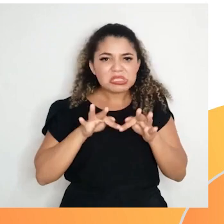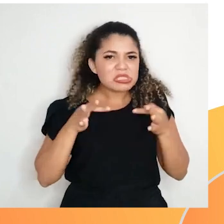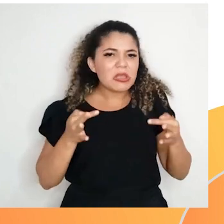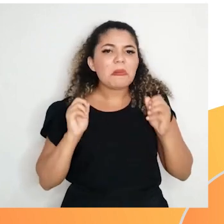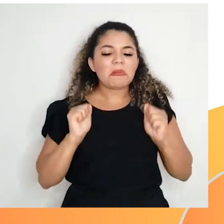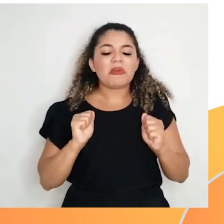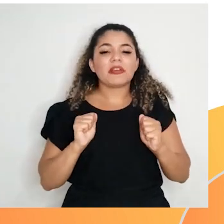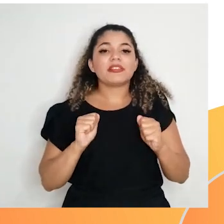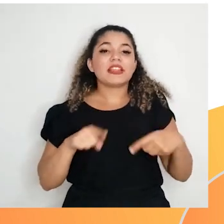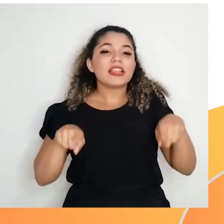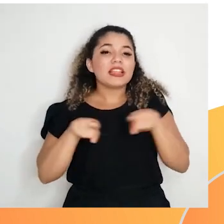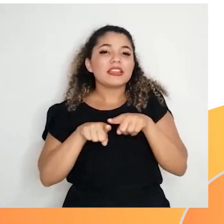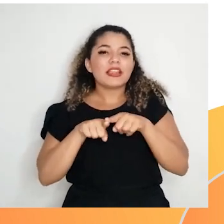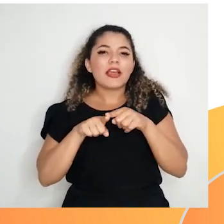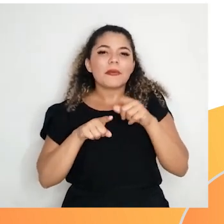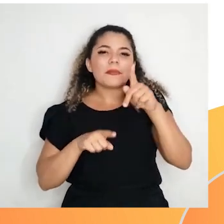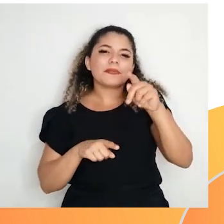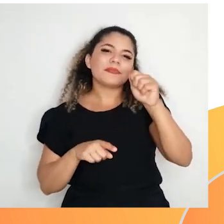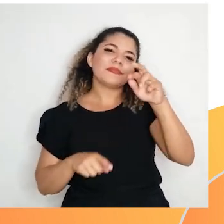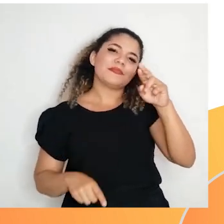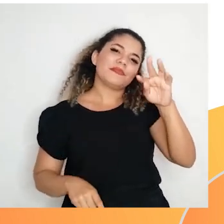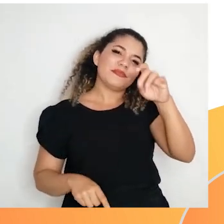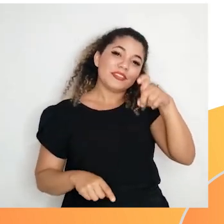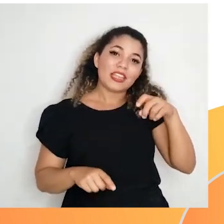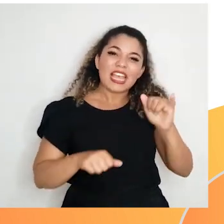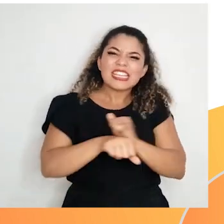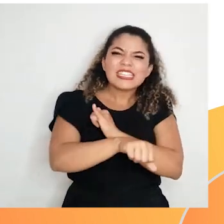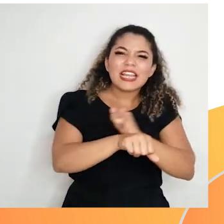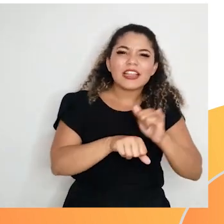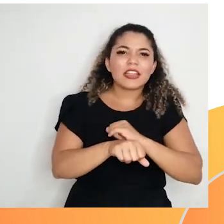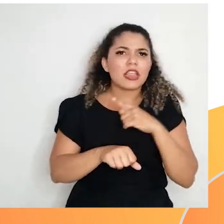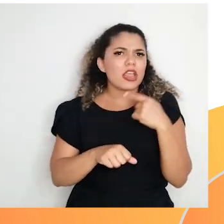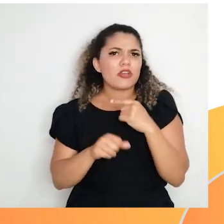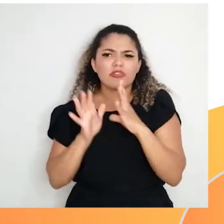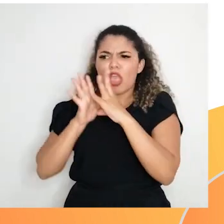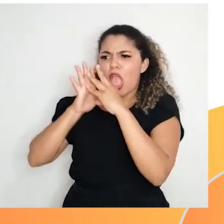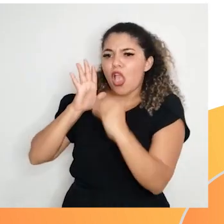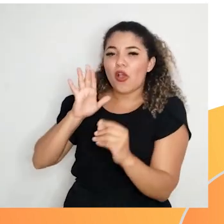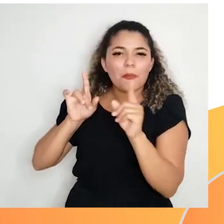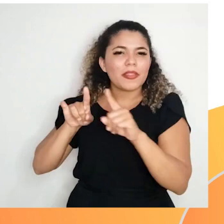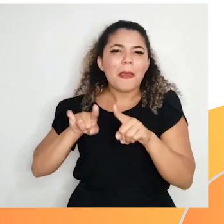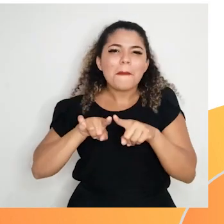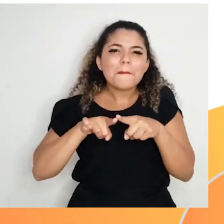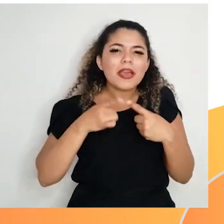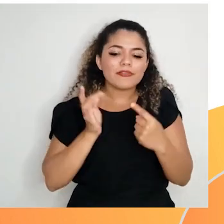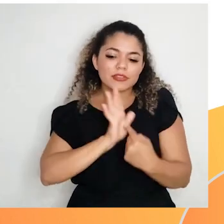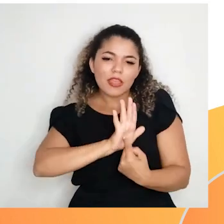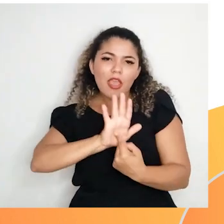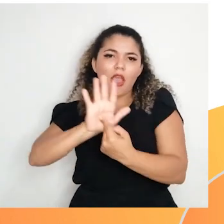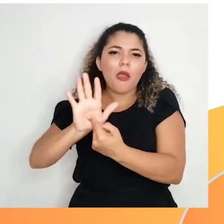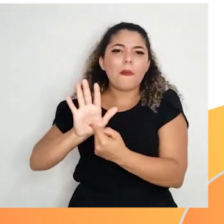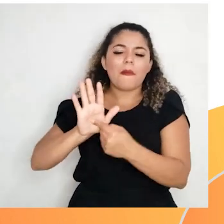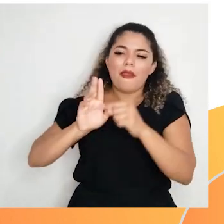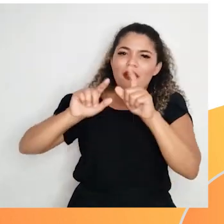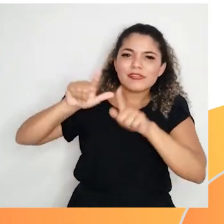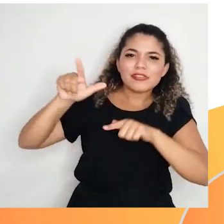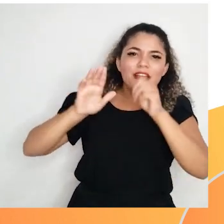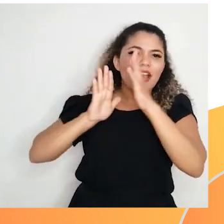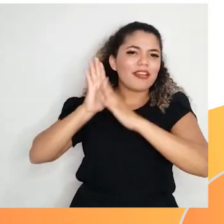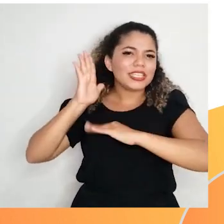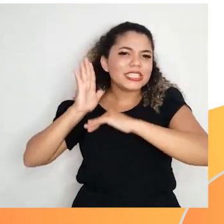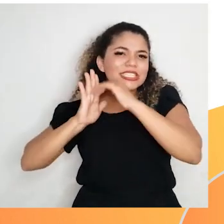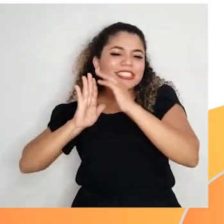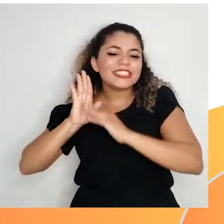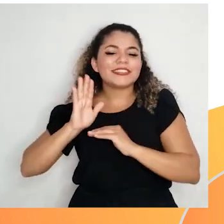e simples, ou então o pastiche, que é quando você não imita, mas você traz o quadro, você traz